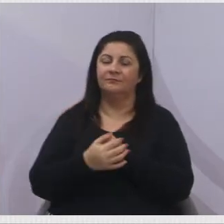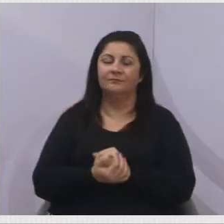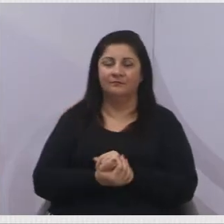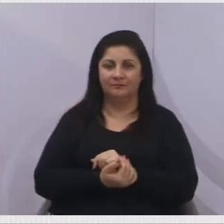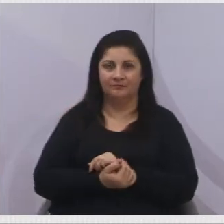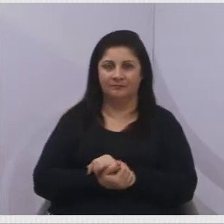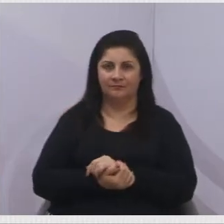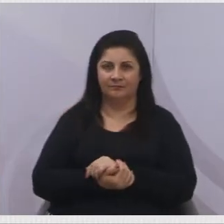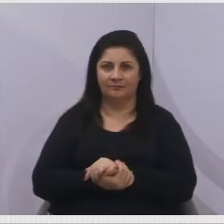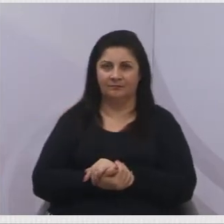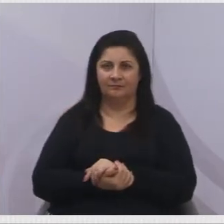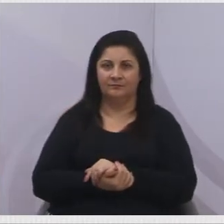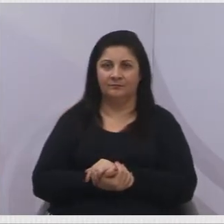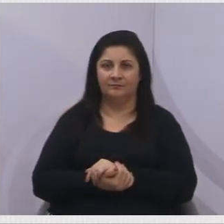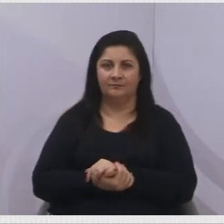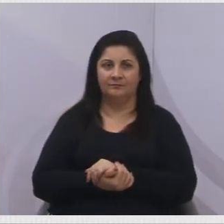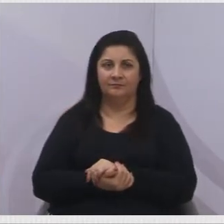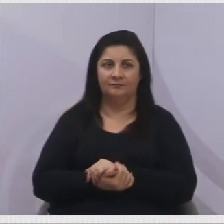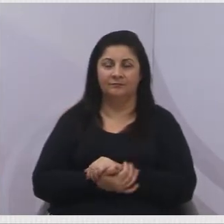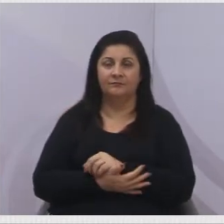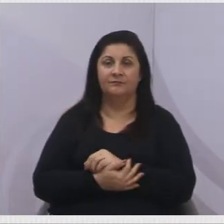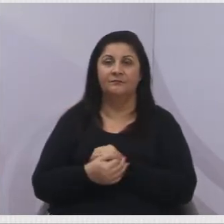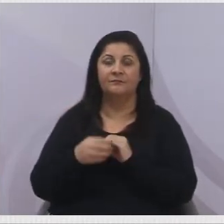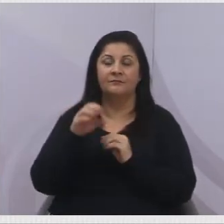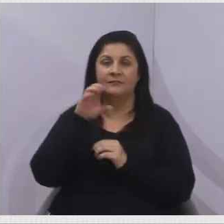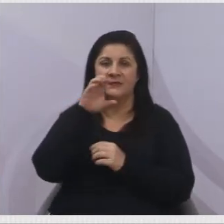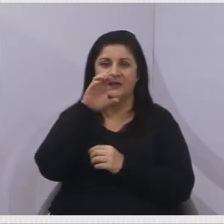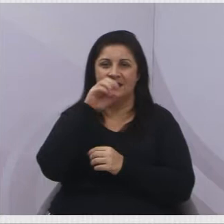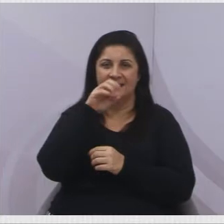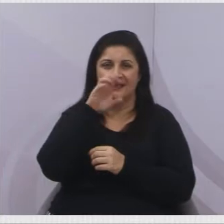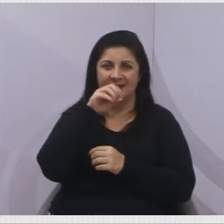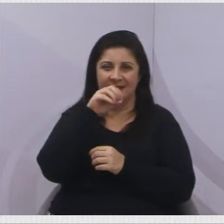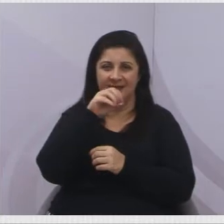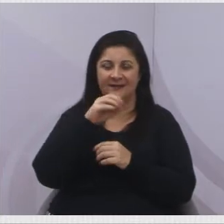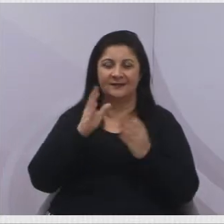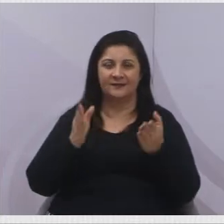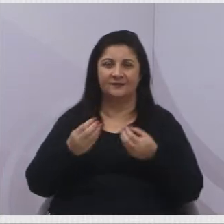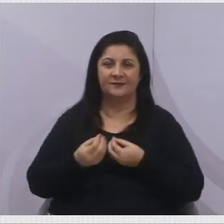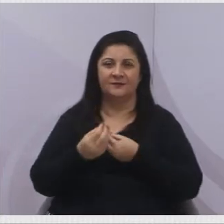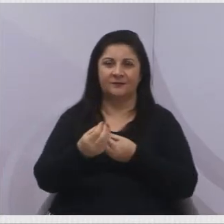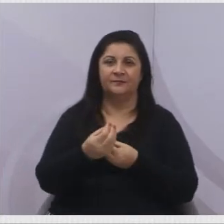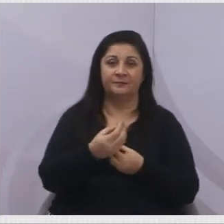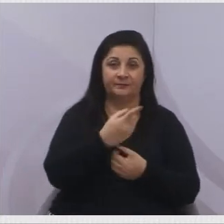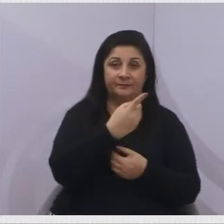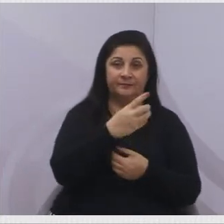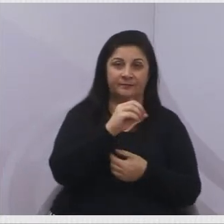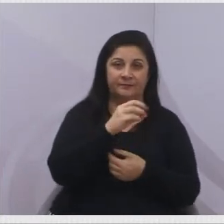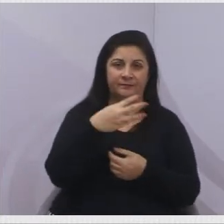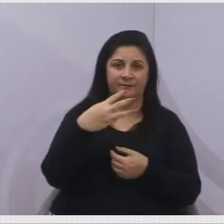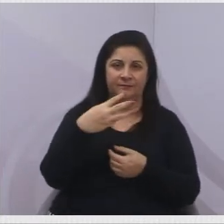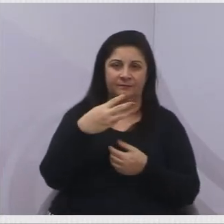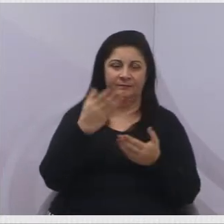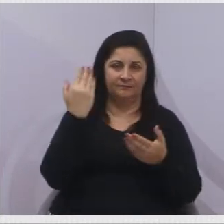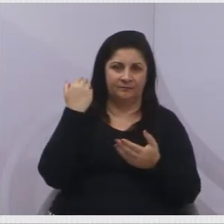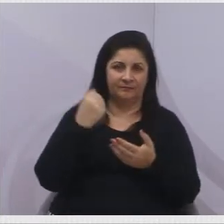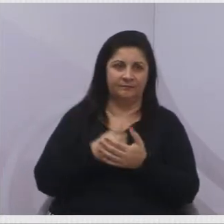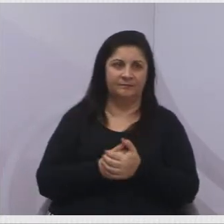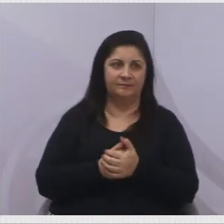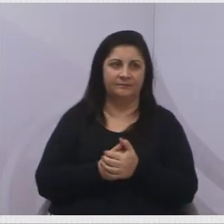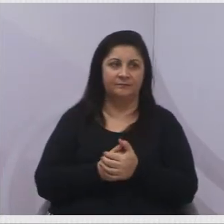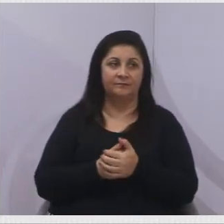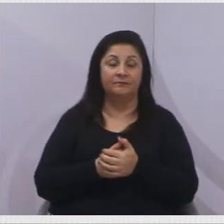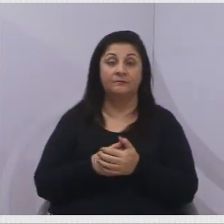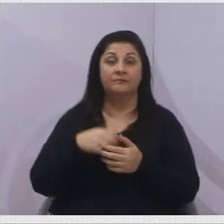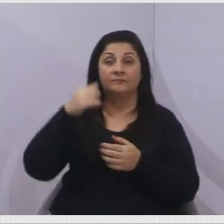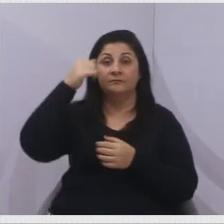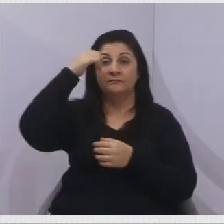2021. Próteses entregues em 2021, 103. Com relação à campanha de